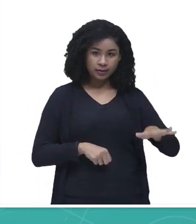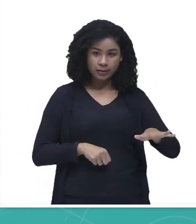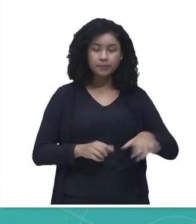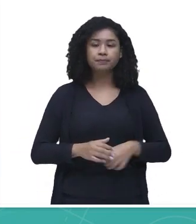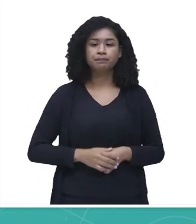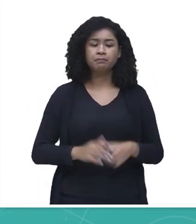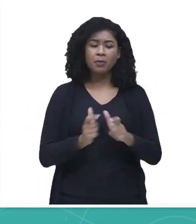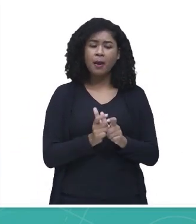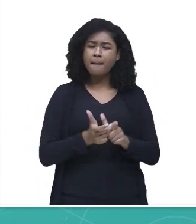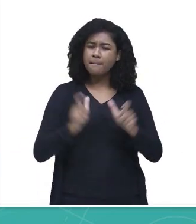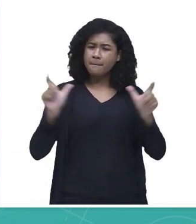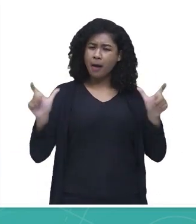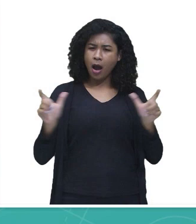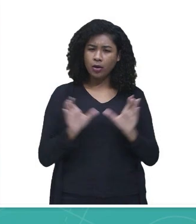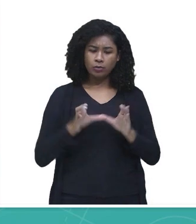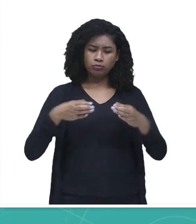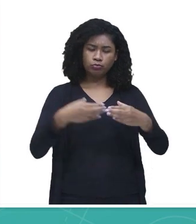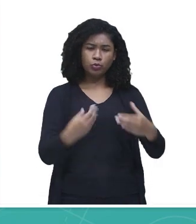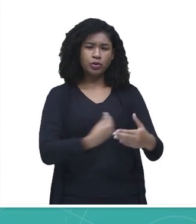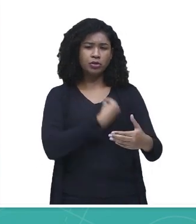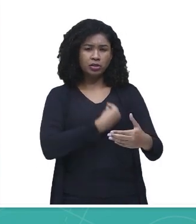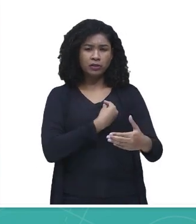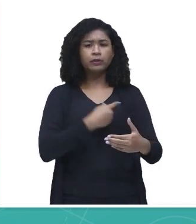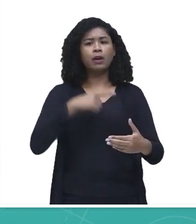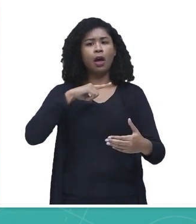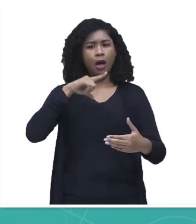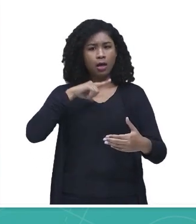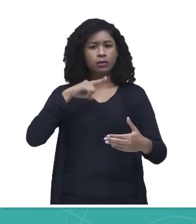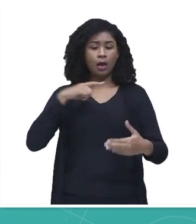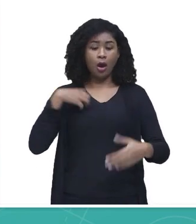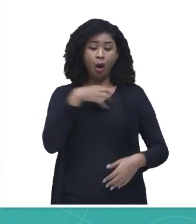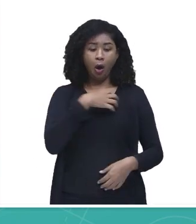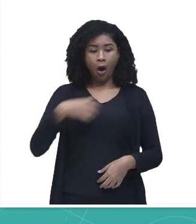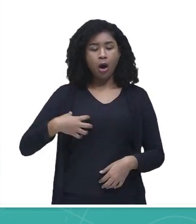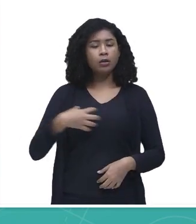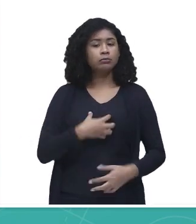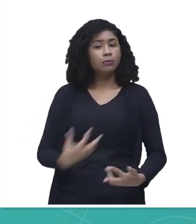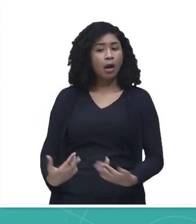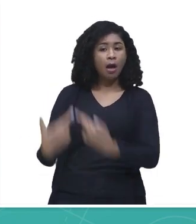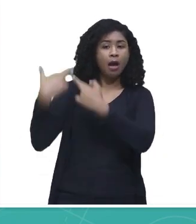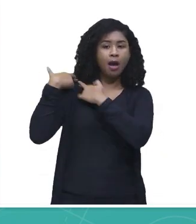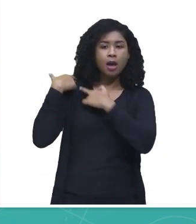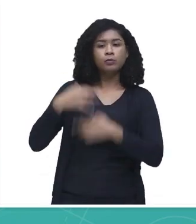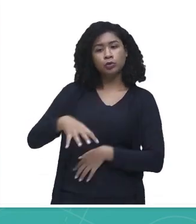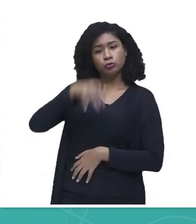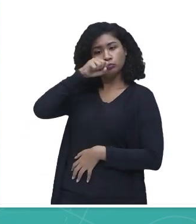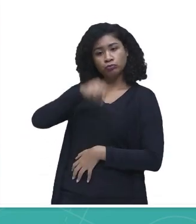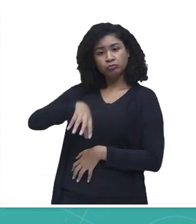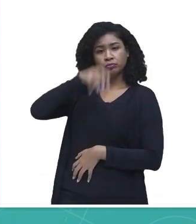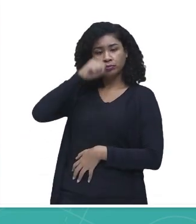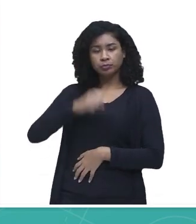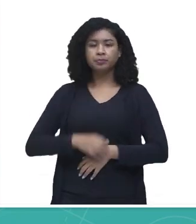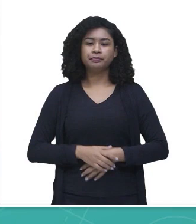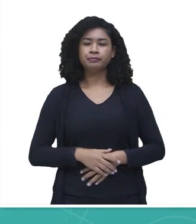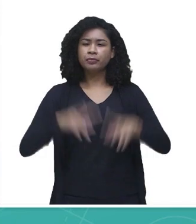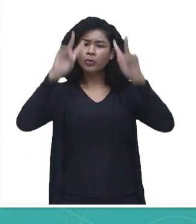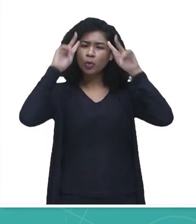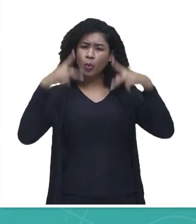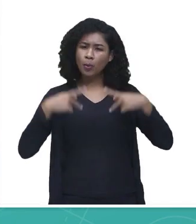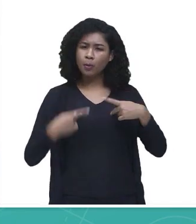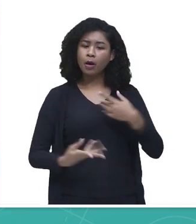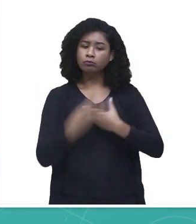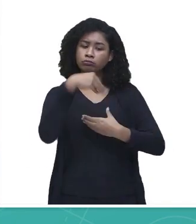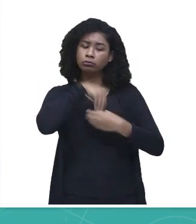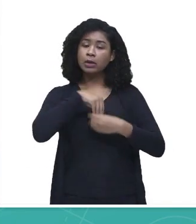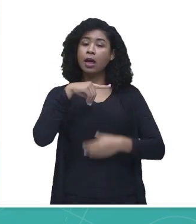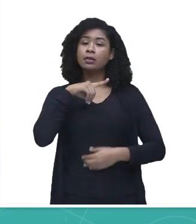realizar a troca de gases com a atmosfera. No caso dos seres humanos, a gente acabou de visualizar os pulmões, né? Os pulmões